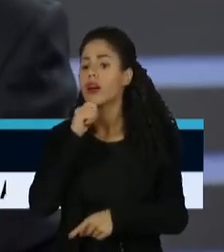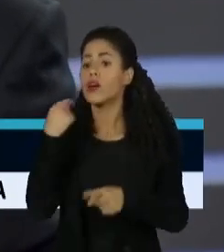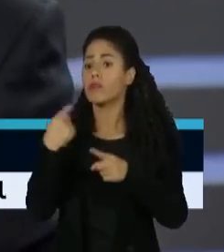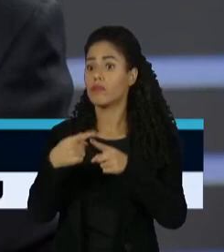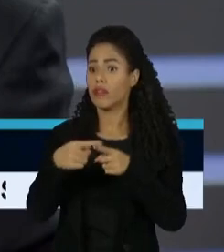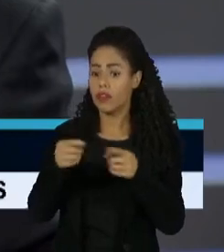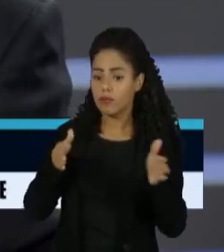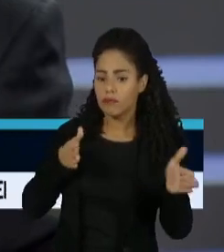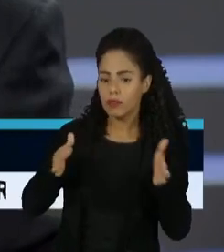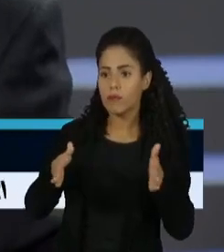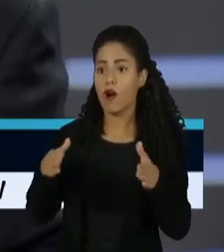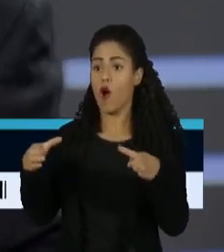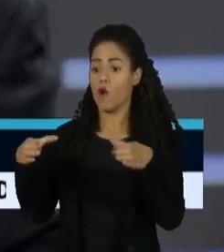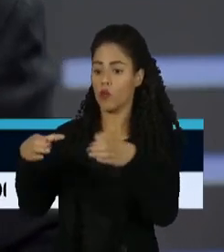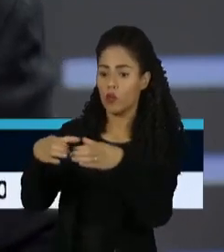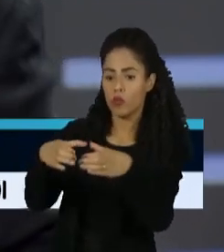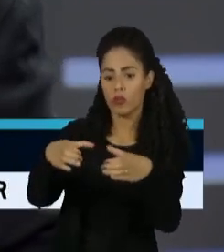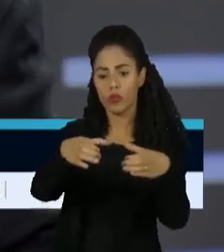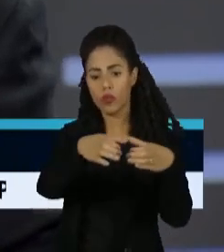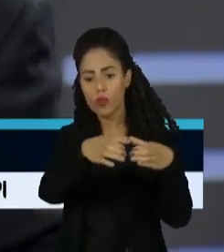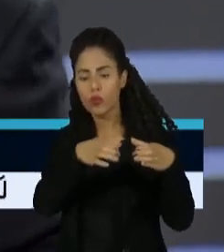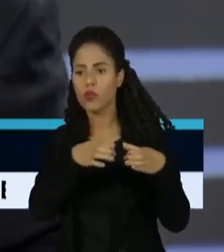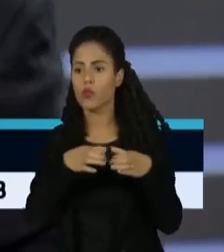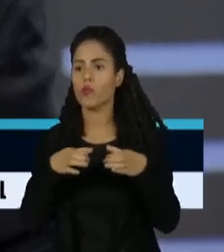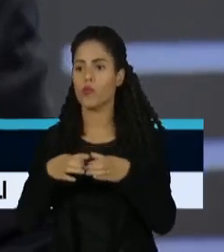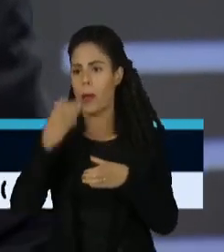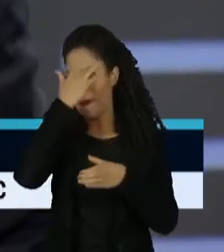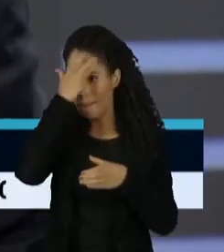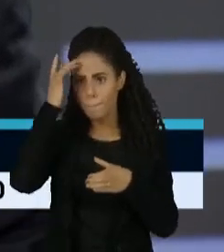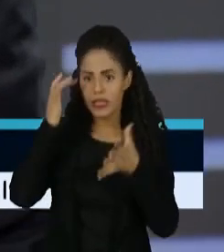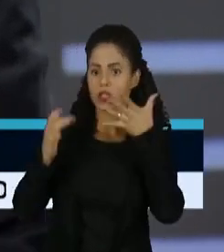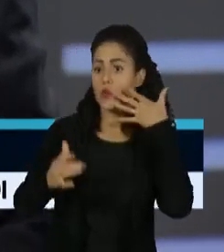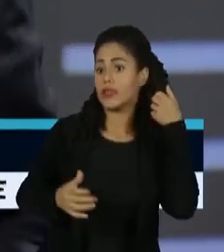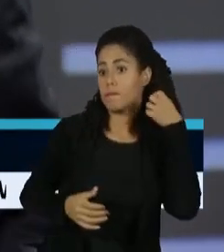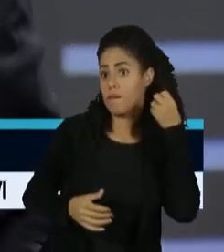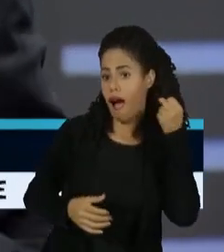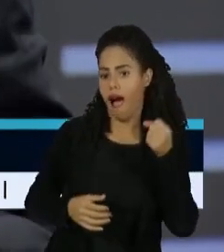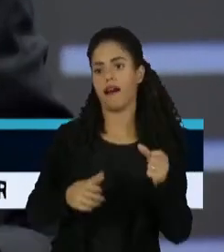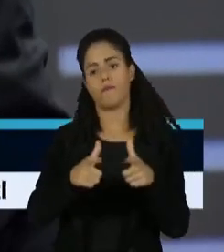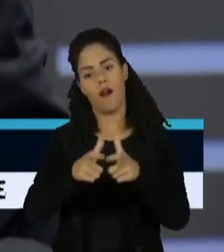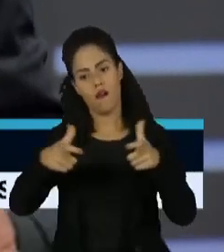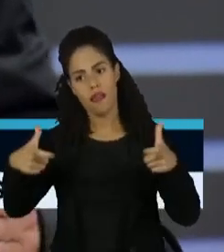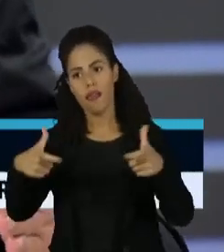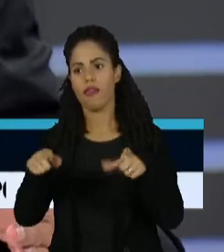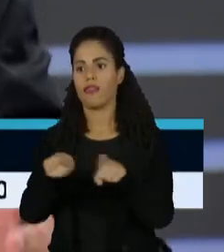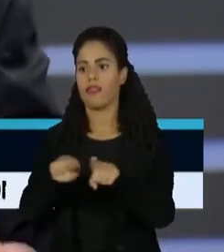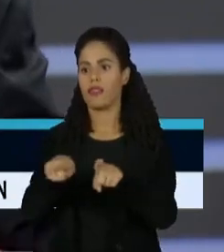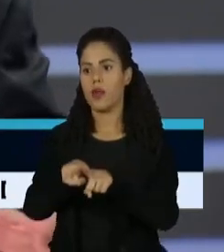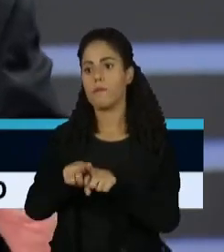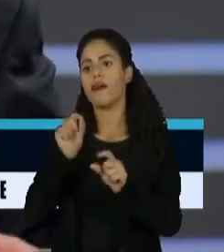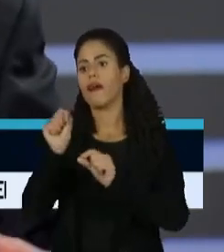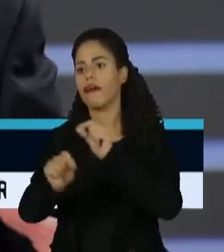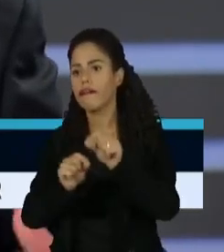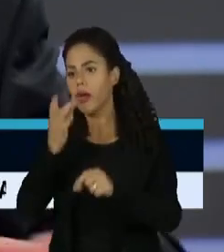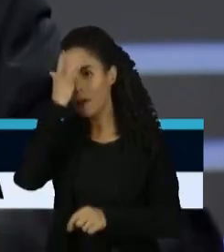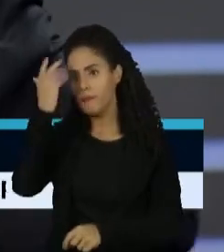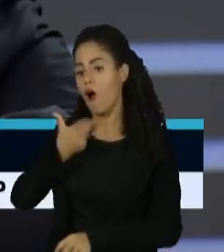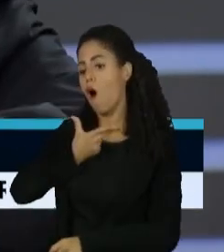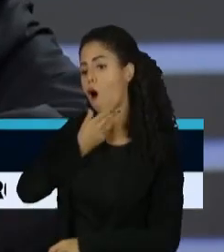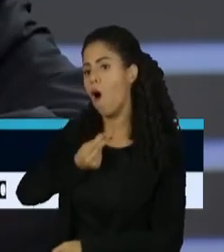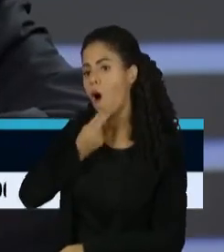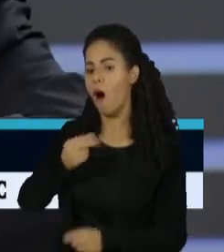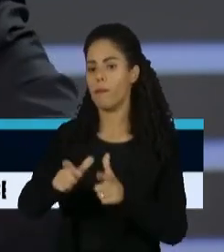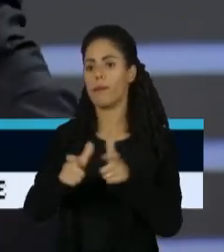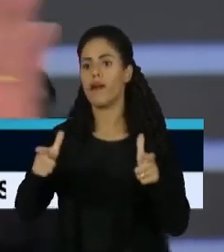tem mais grupos não negros e homens, isso tende a defender interesses desse grupo.